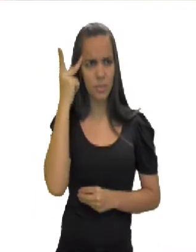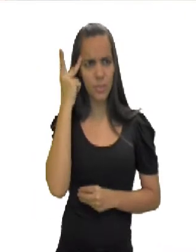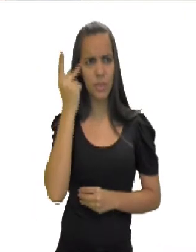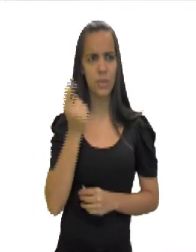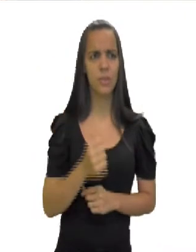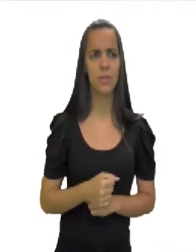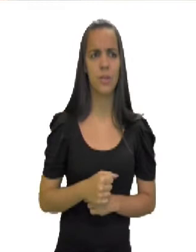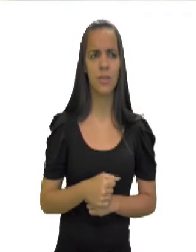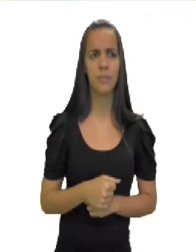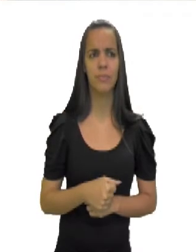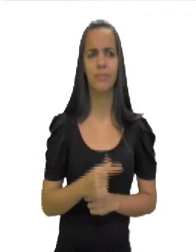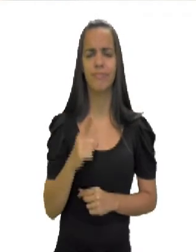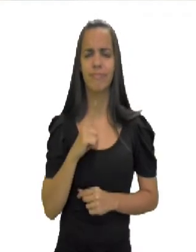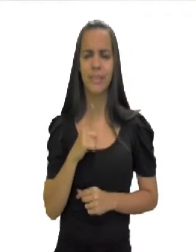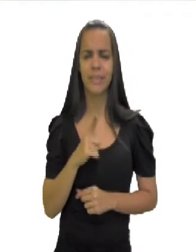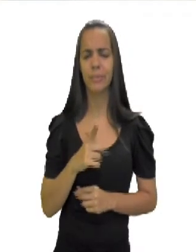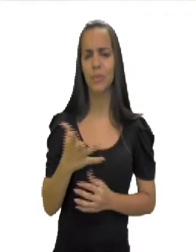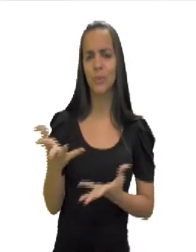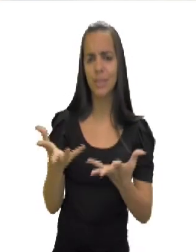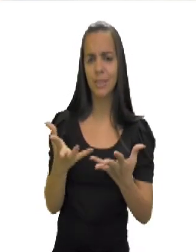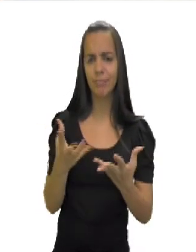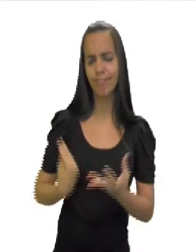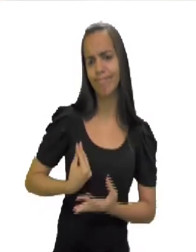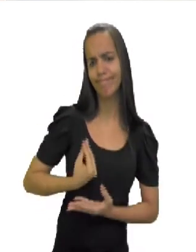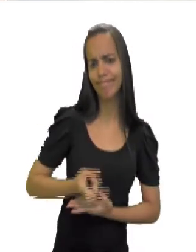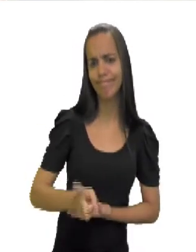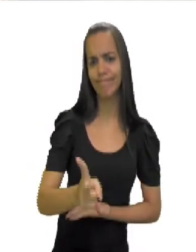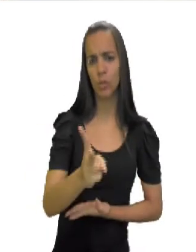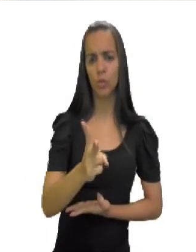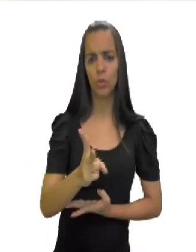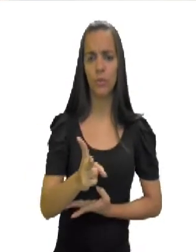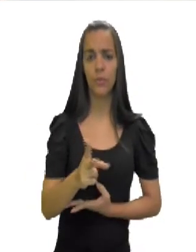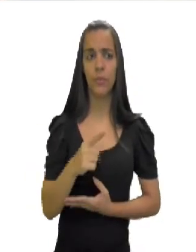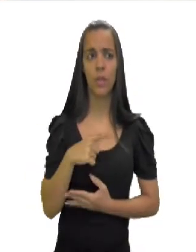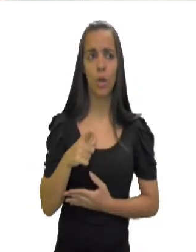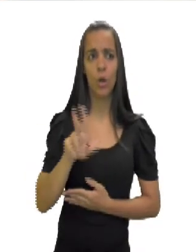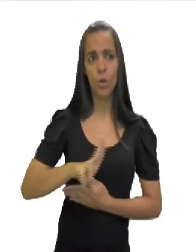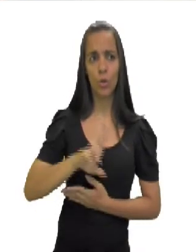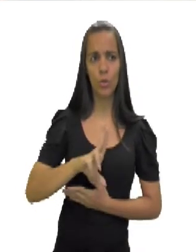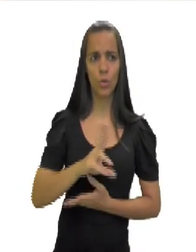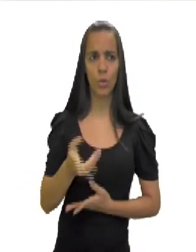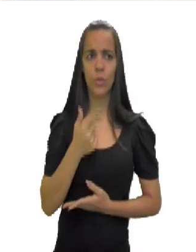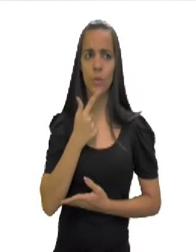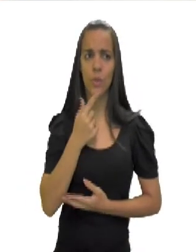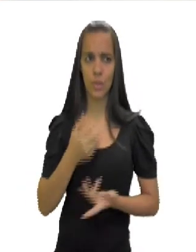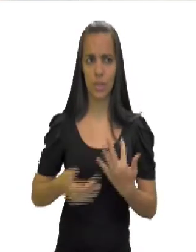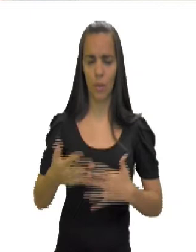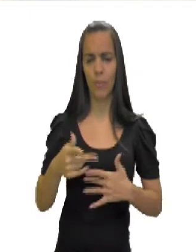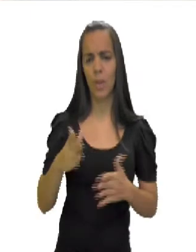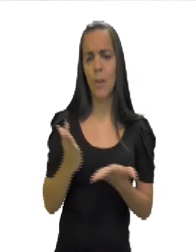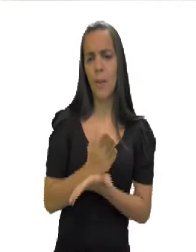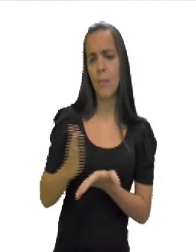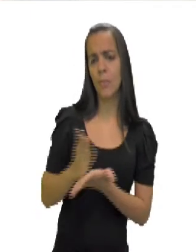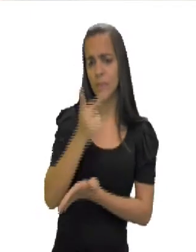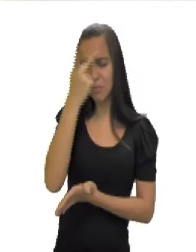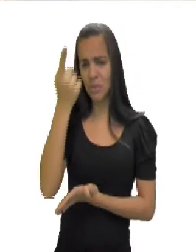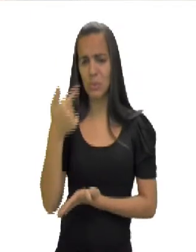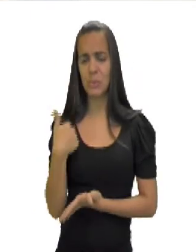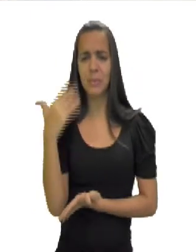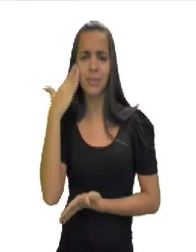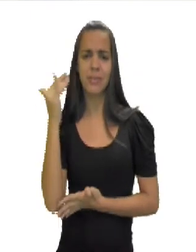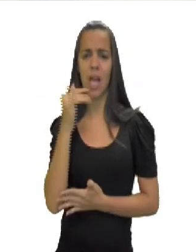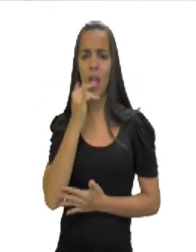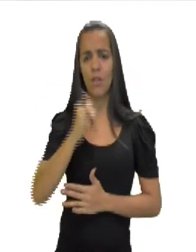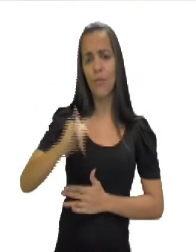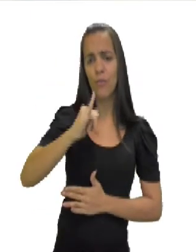dúvidas relacionadas a esse procedimento e, por isso, não realizam a doação.